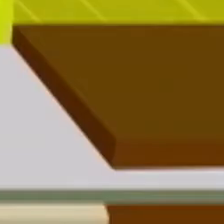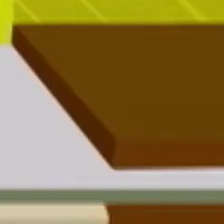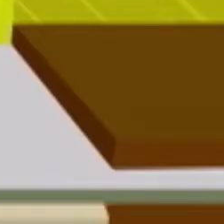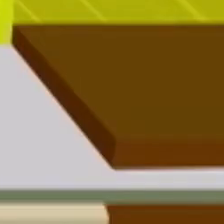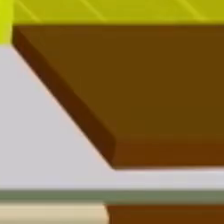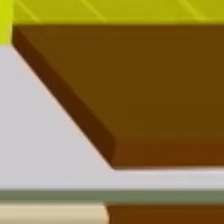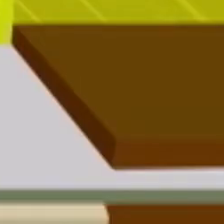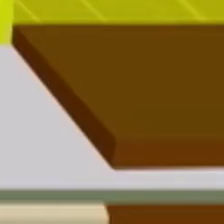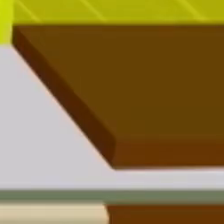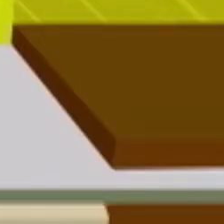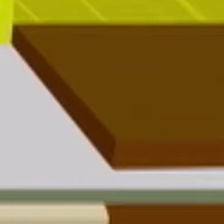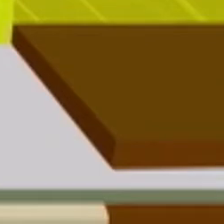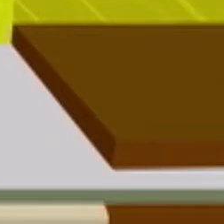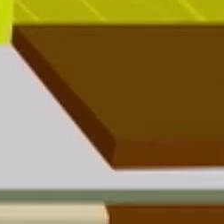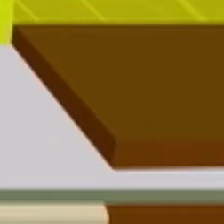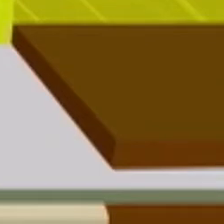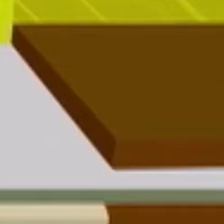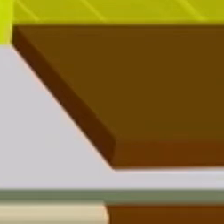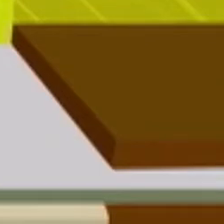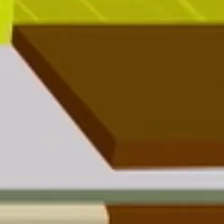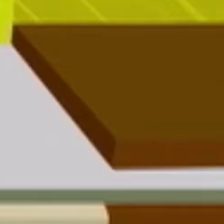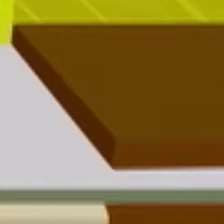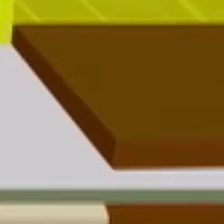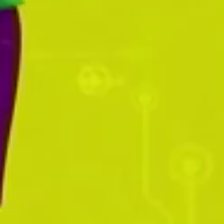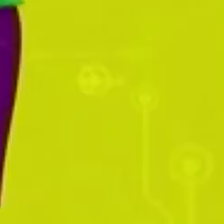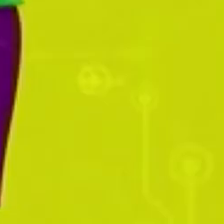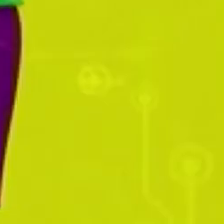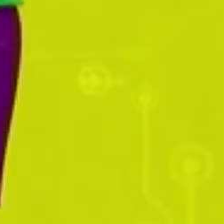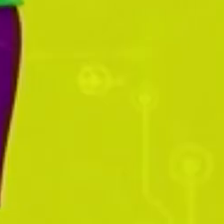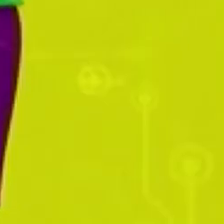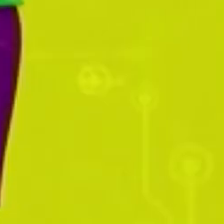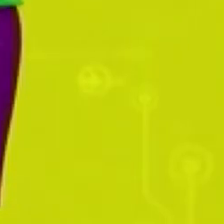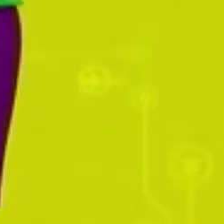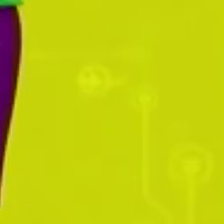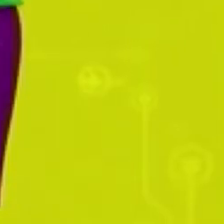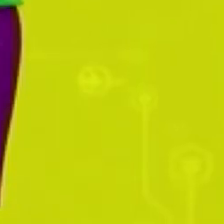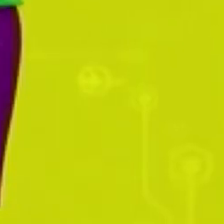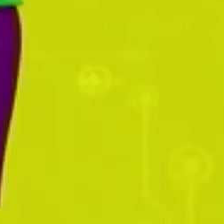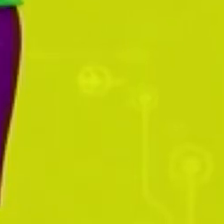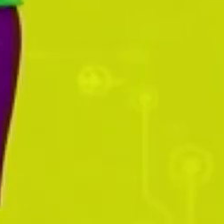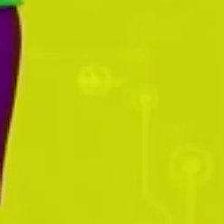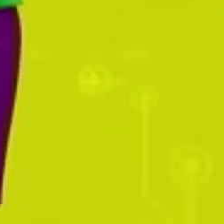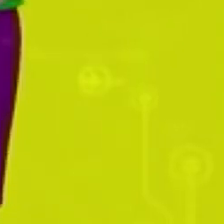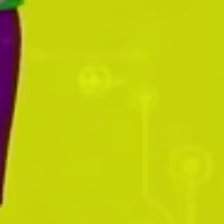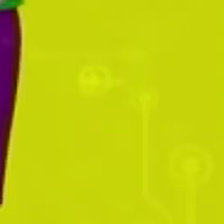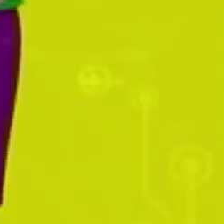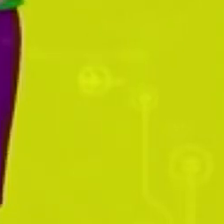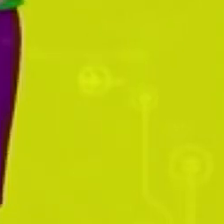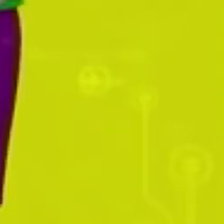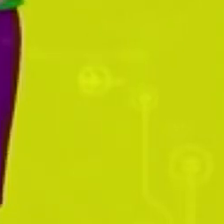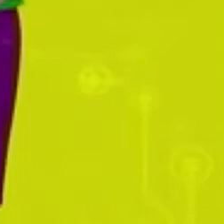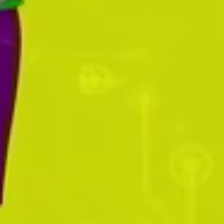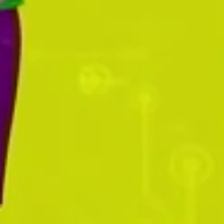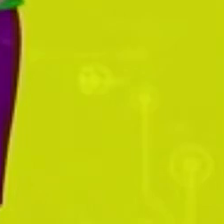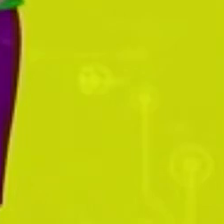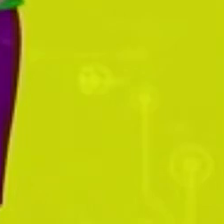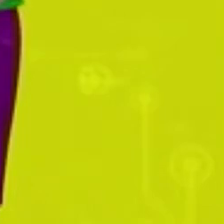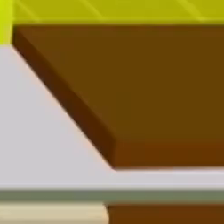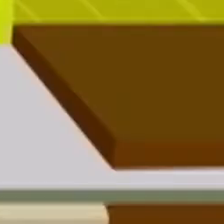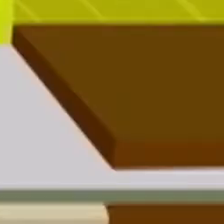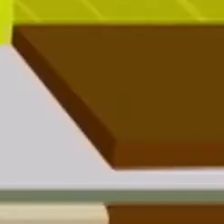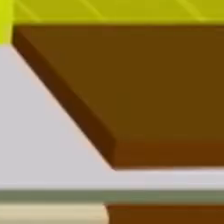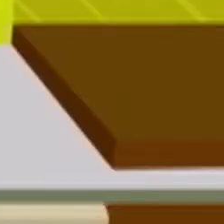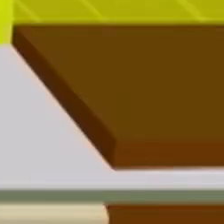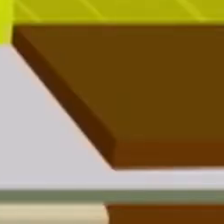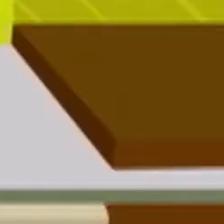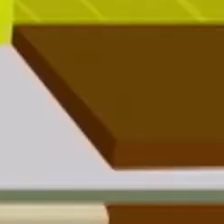mais do que isso, Rai. Vou deixar a explicação para os professores. Em nosso quarto encontro, vamos identificar os processos de produção.